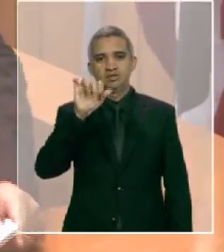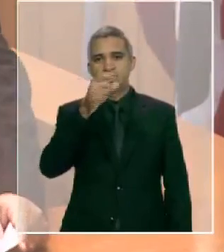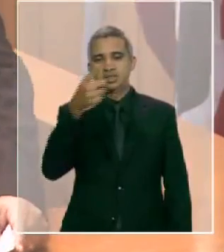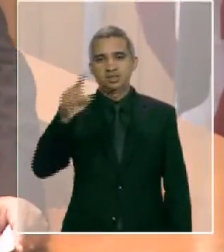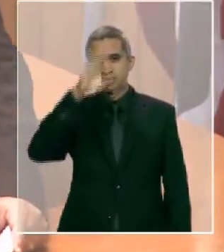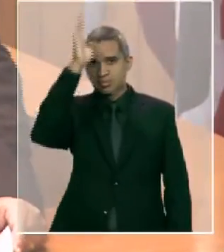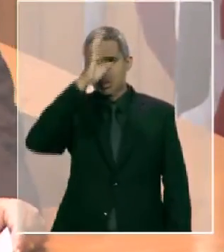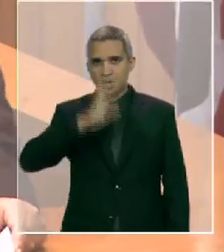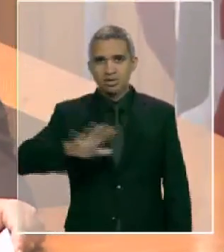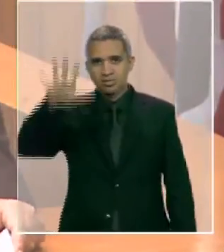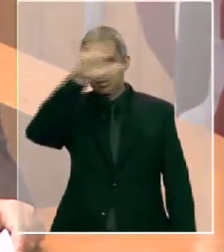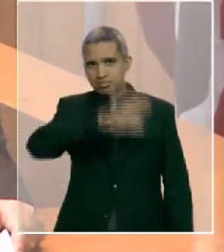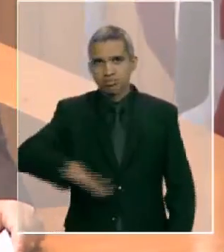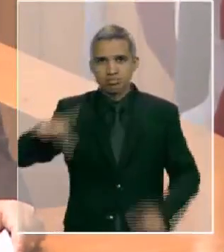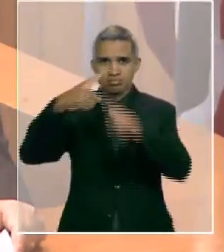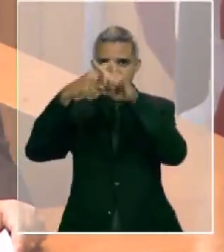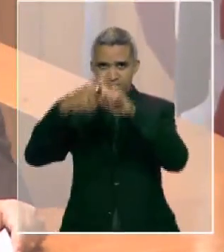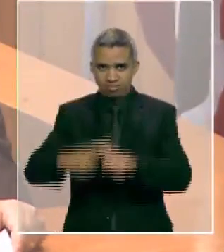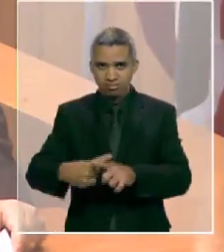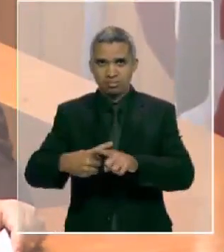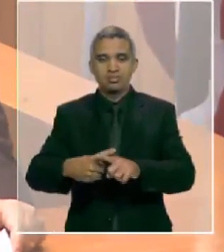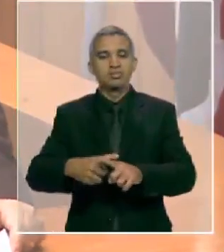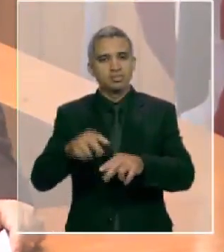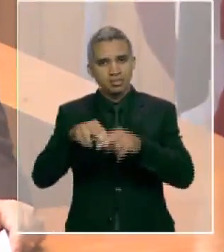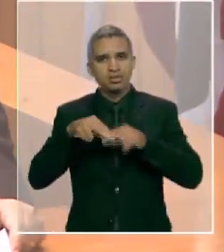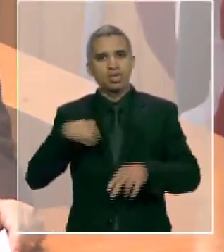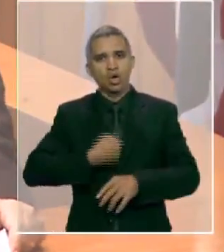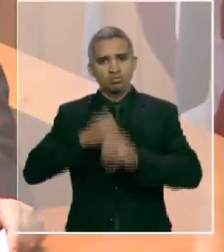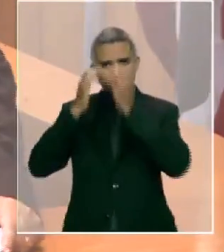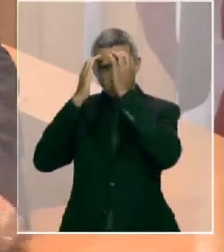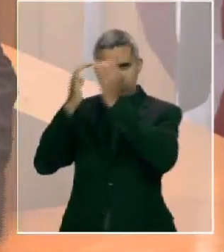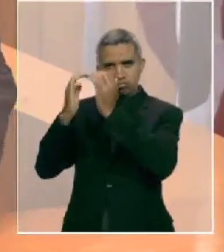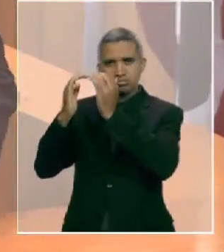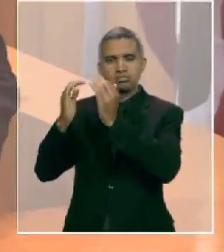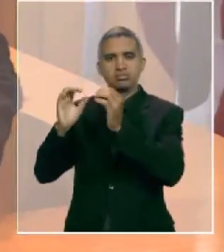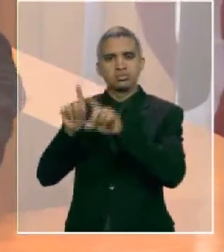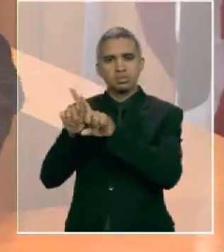leva, sim, a nossa confiança, o nosso respeito, a nossa torcida. Muito obrigado, presidente.